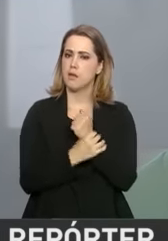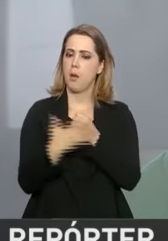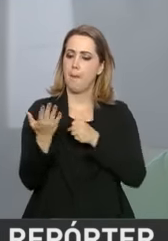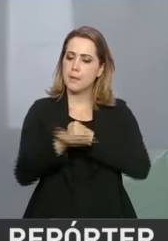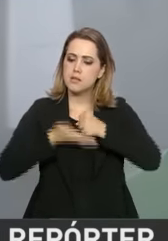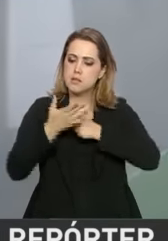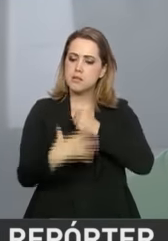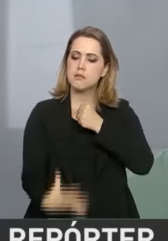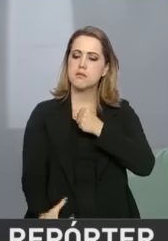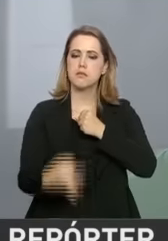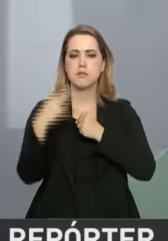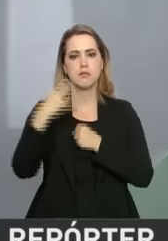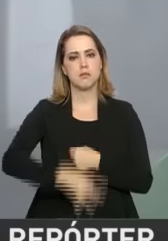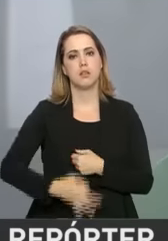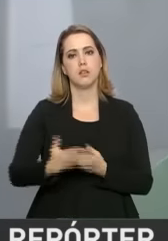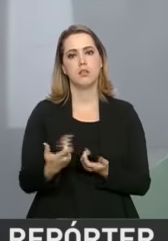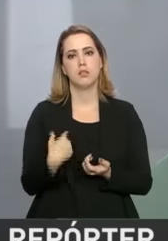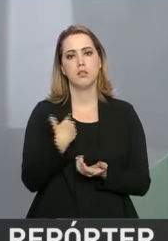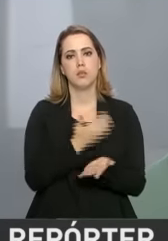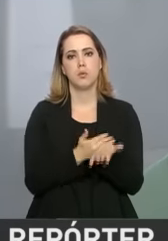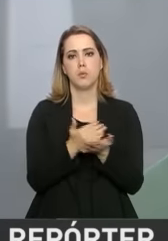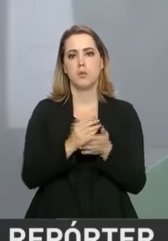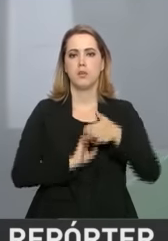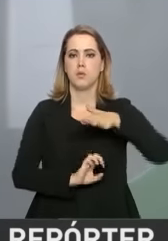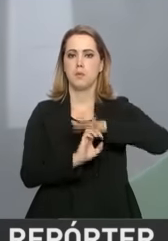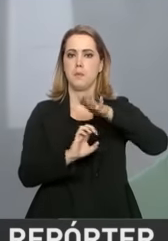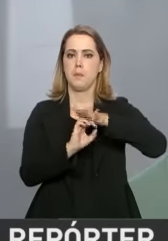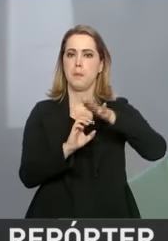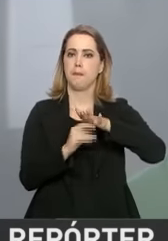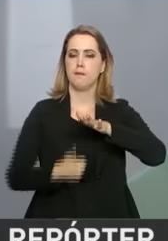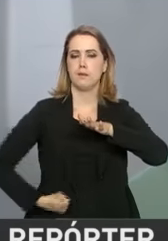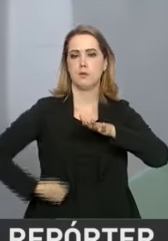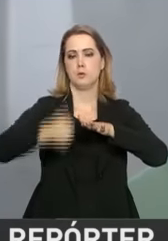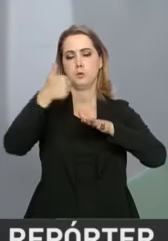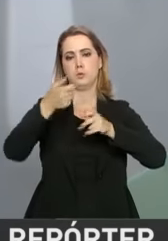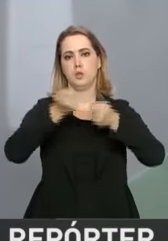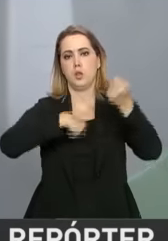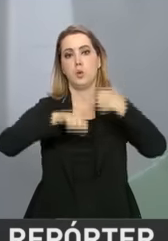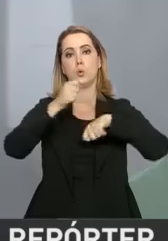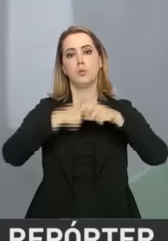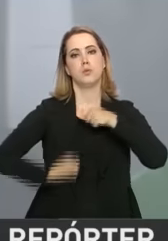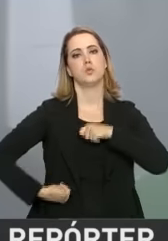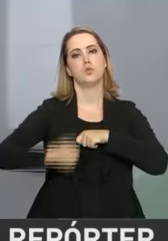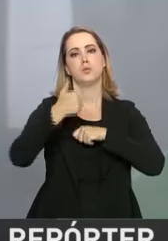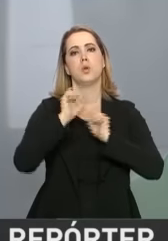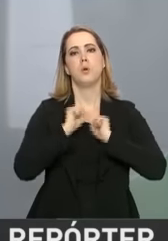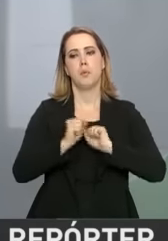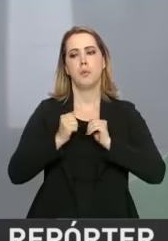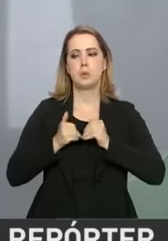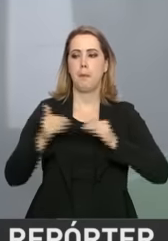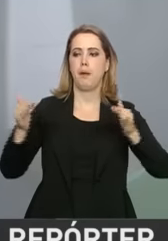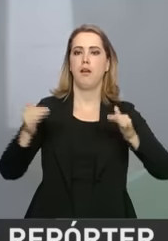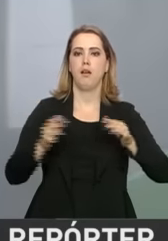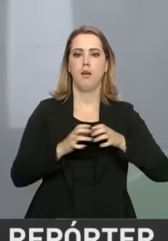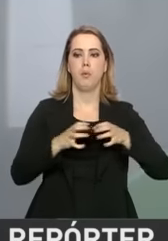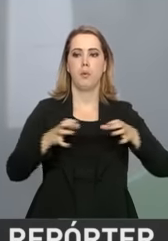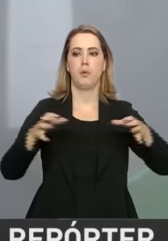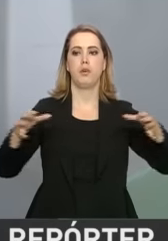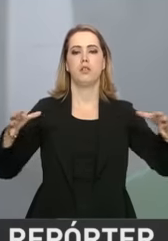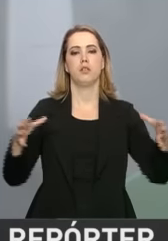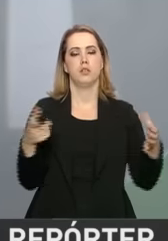para quando a empresa tiver mais autossuficiente financeiramente, a gente consiga crescer sem